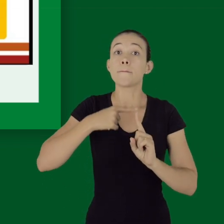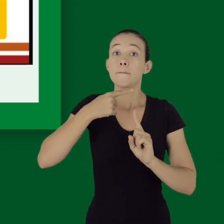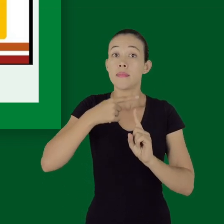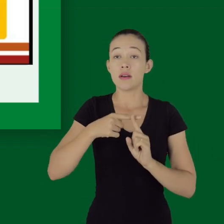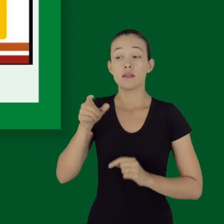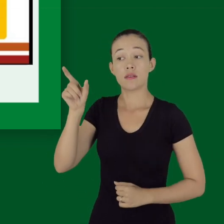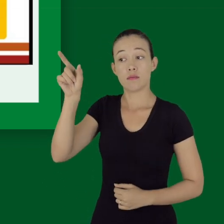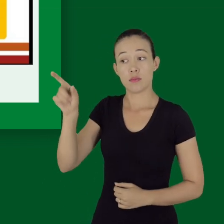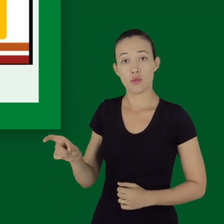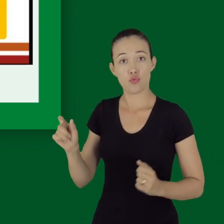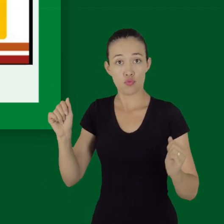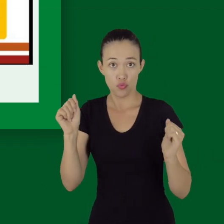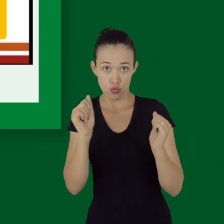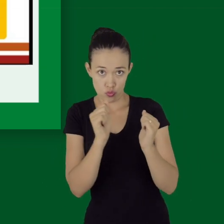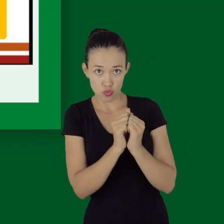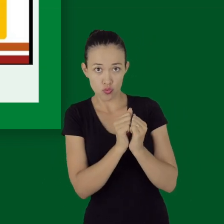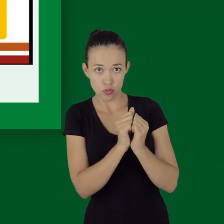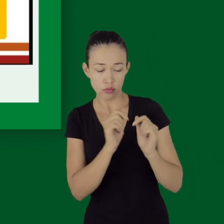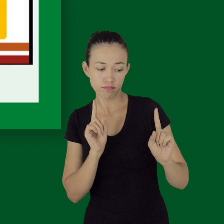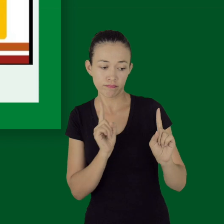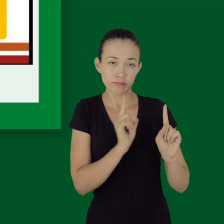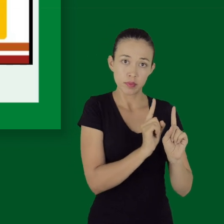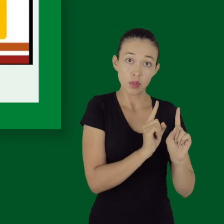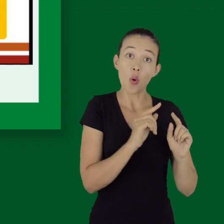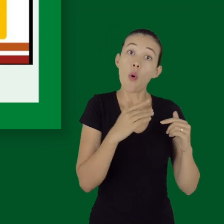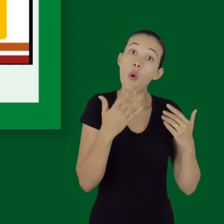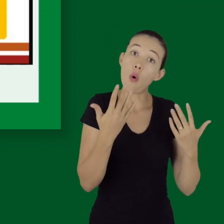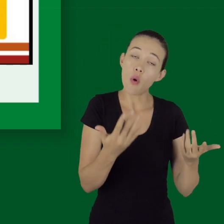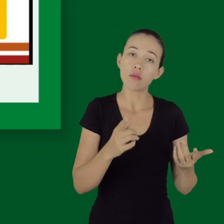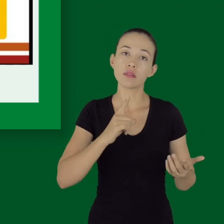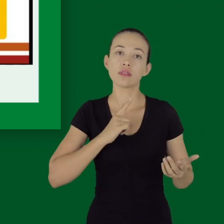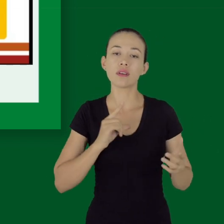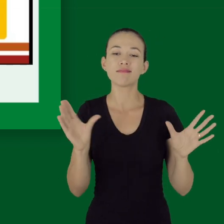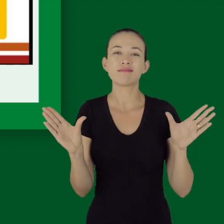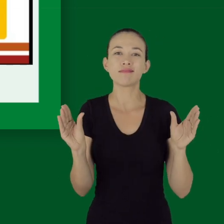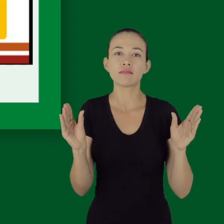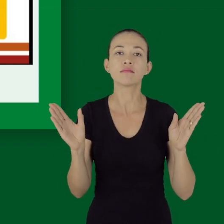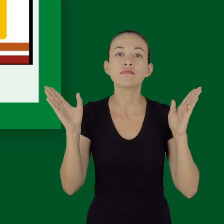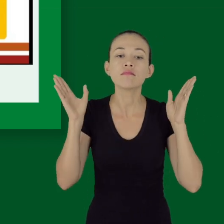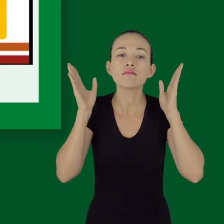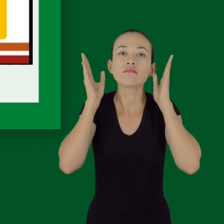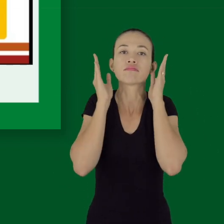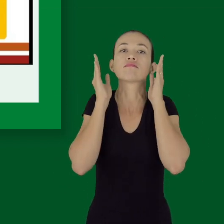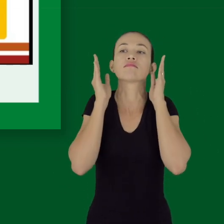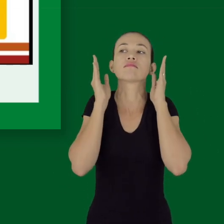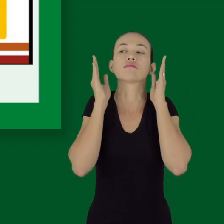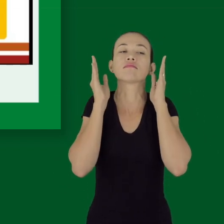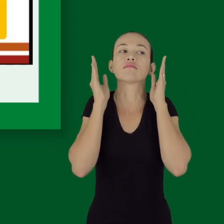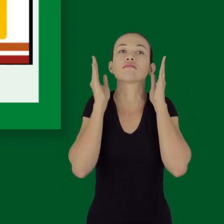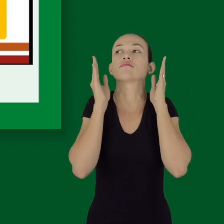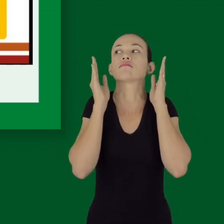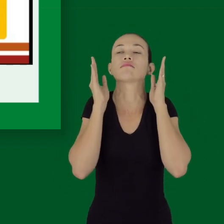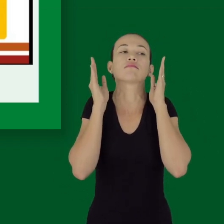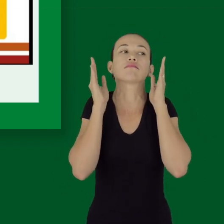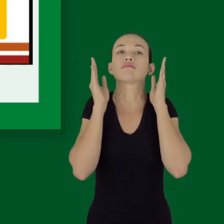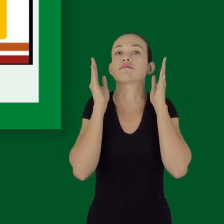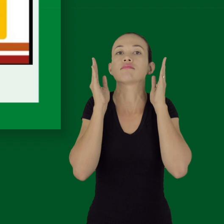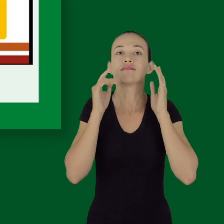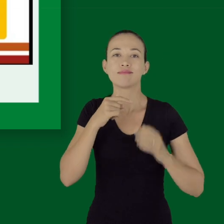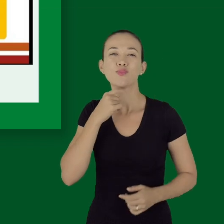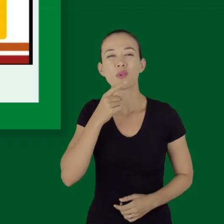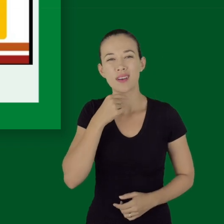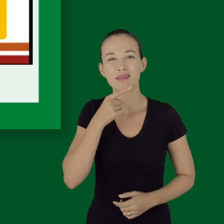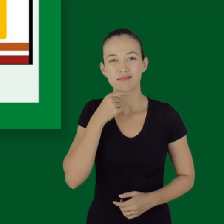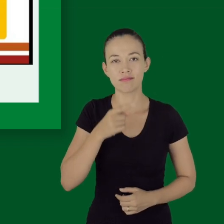queixo, para que você consiga dar uma sustentação adicional a esse colar cervical. Então, todos esses cuidados são extremamente importantes